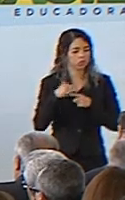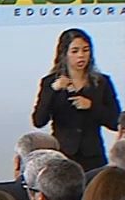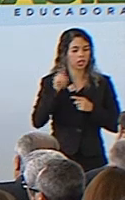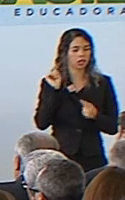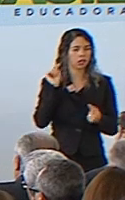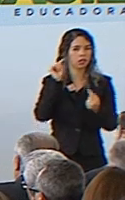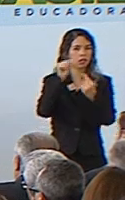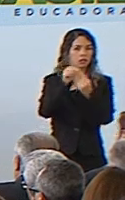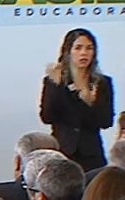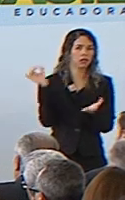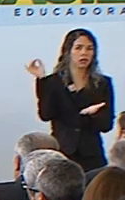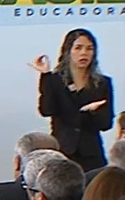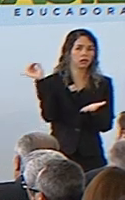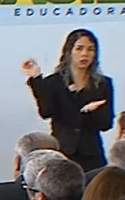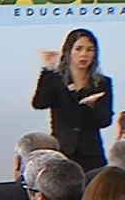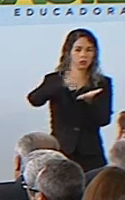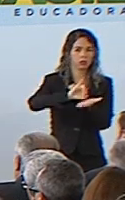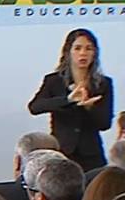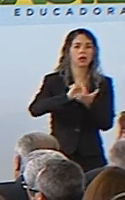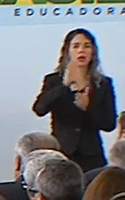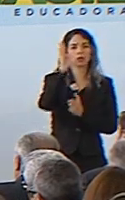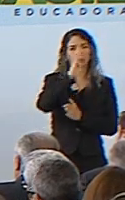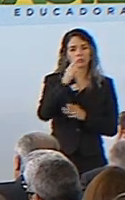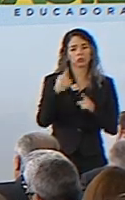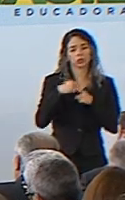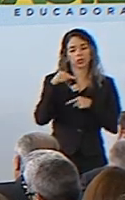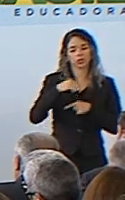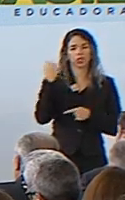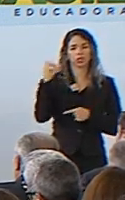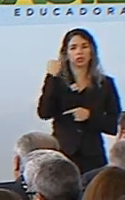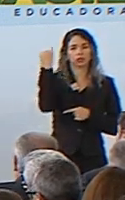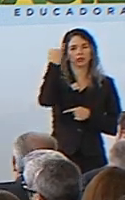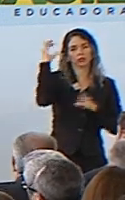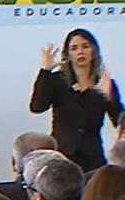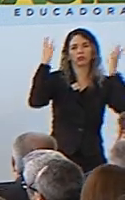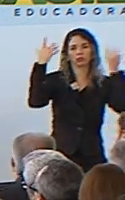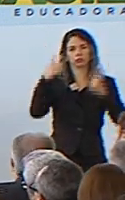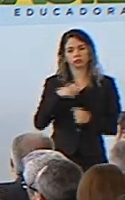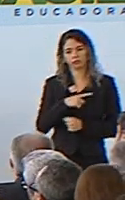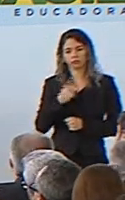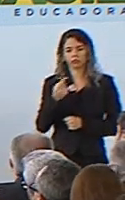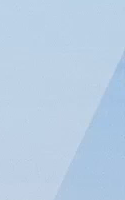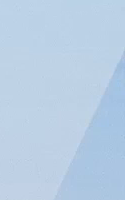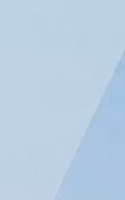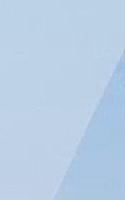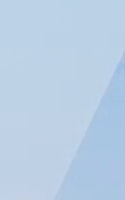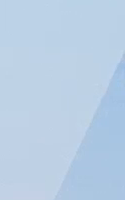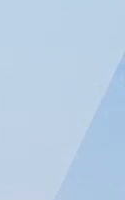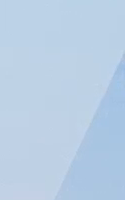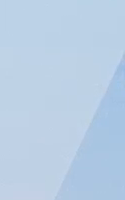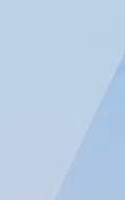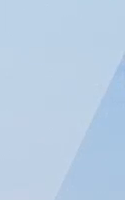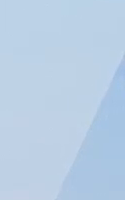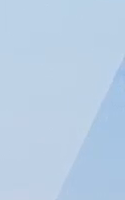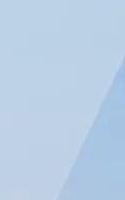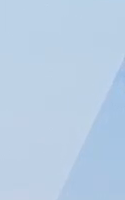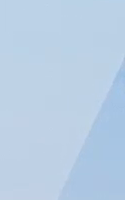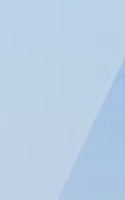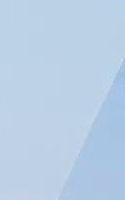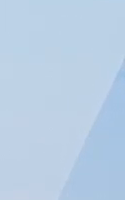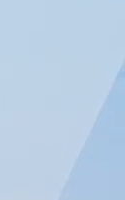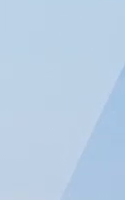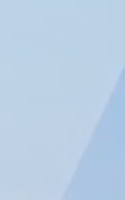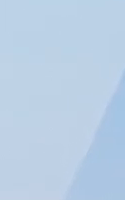esse evento de grande importância nossas palavras são muito simples são rápidas mas são palavras de